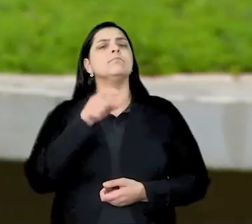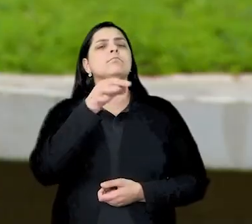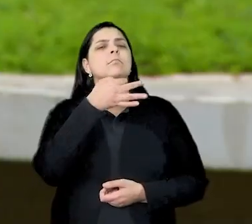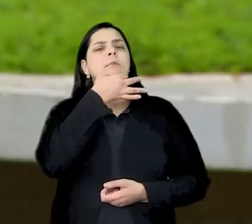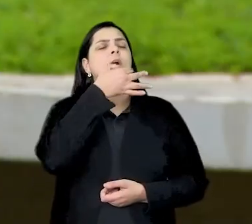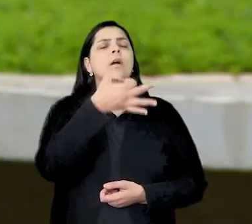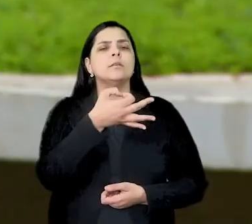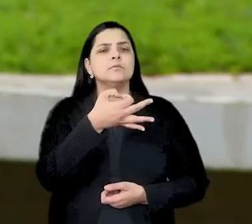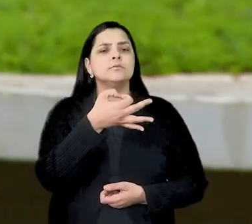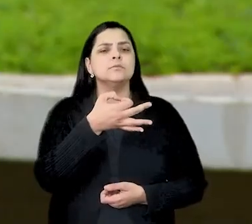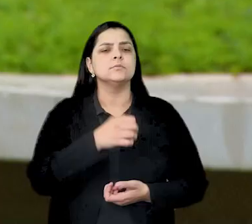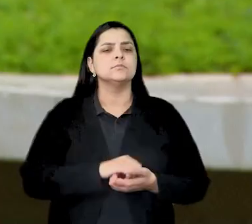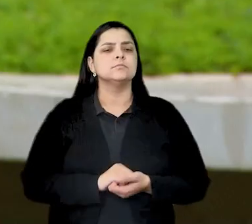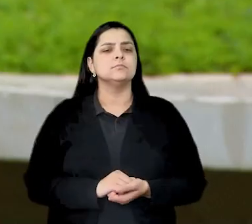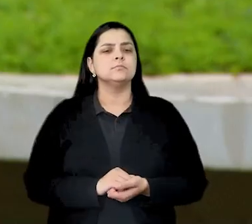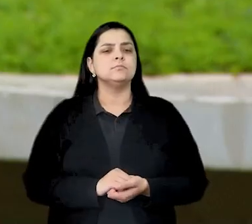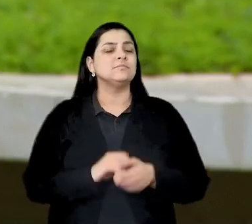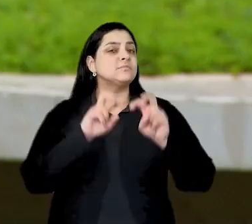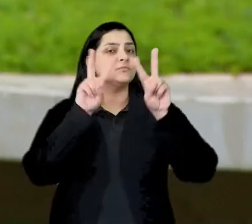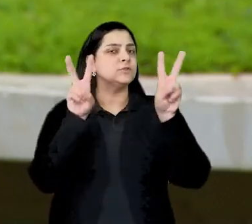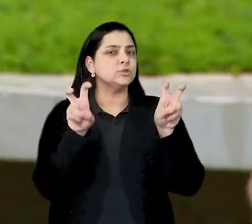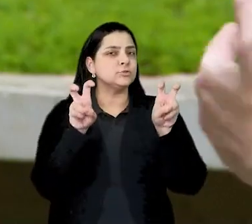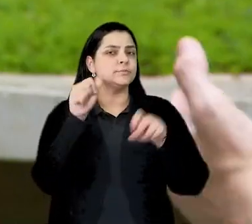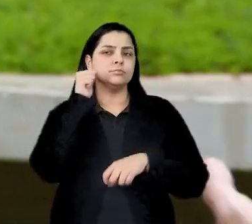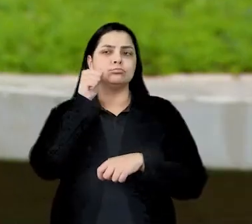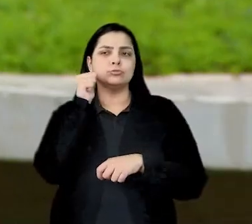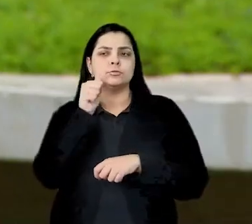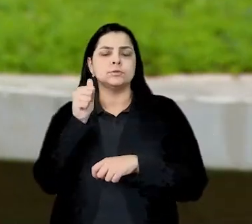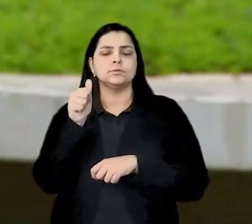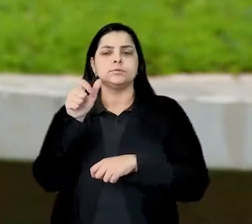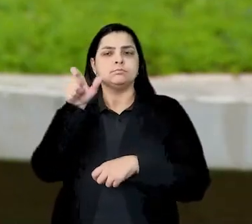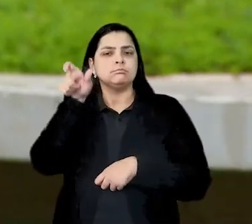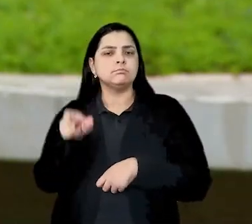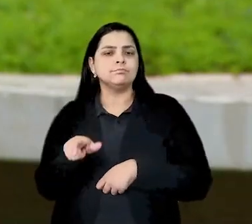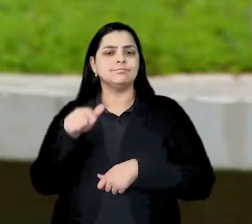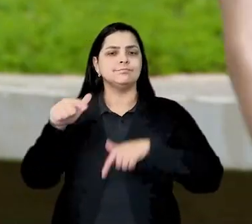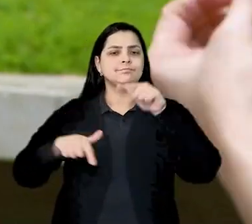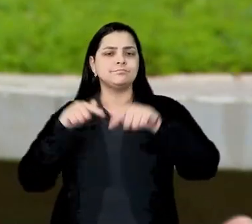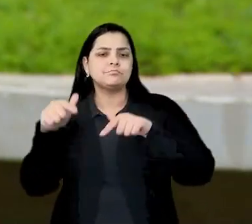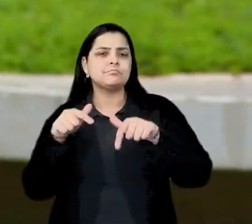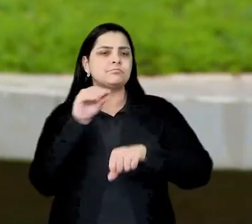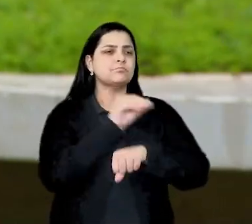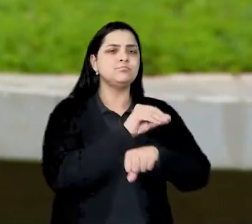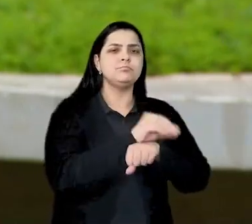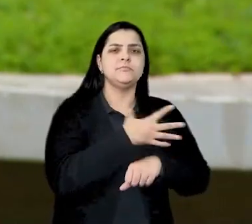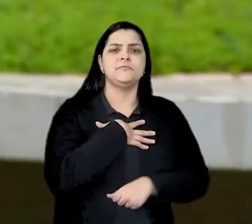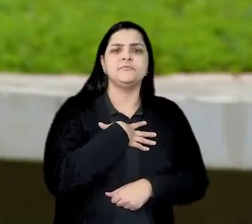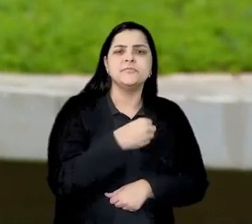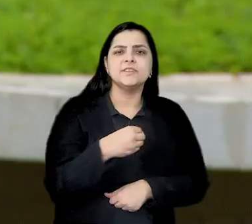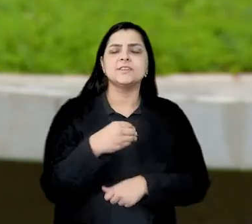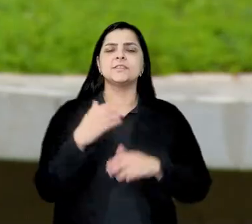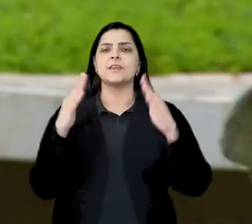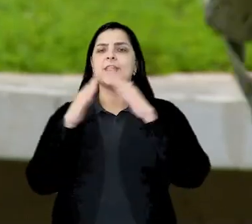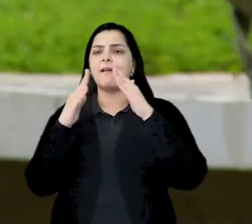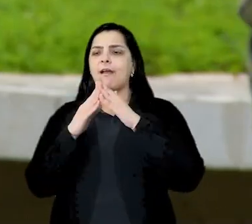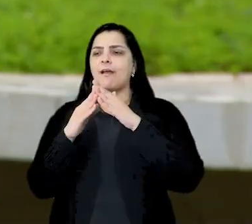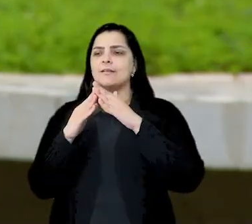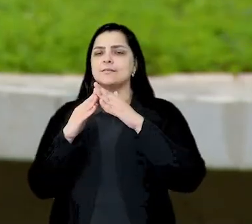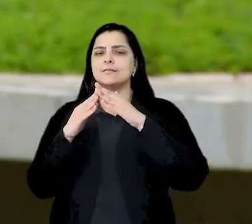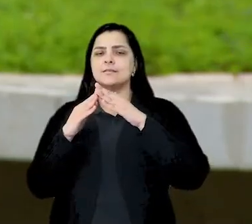Você acha que, em relação assim, a mulher ter que trabalhar, cuidar dos filhos, cuidar da